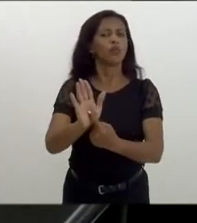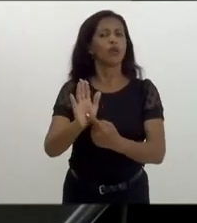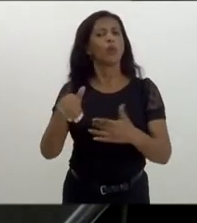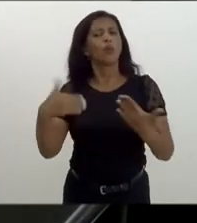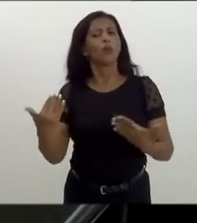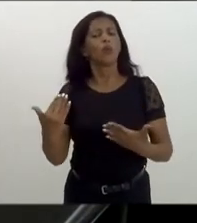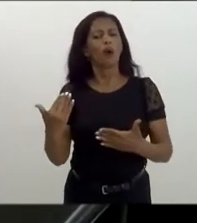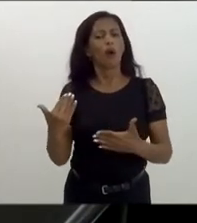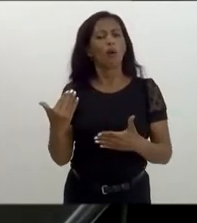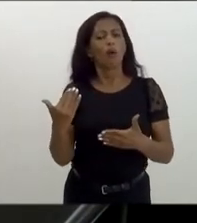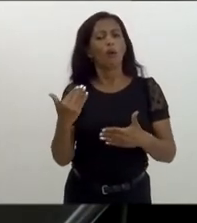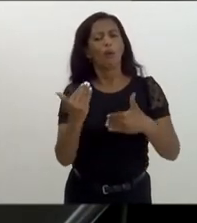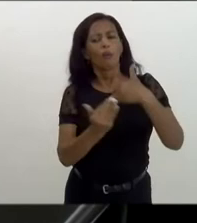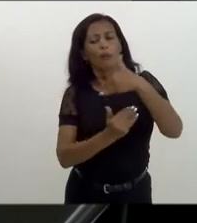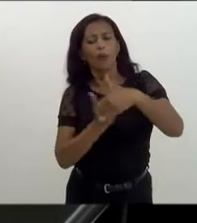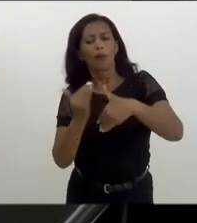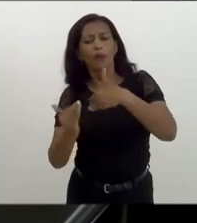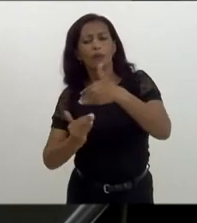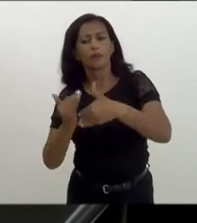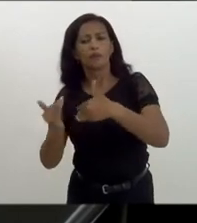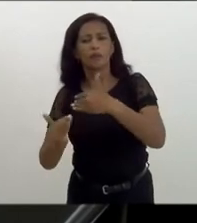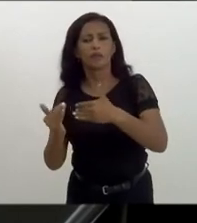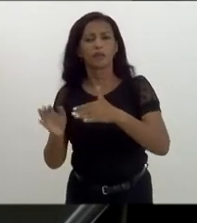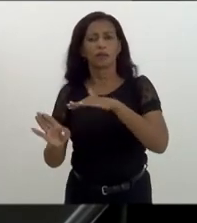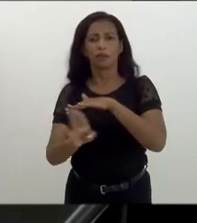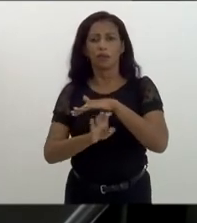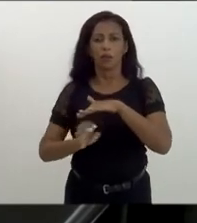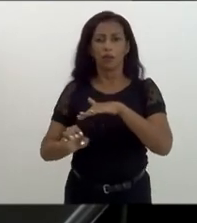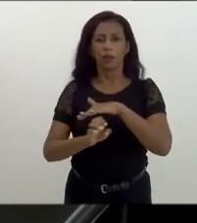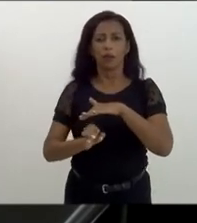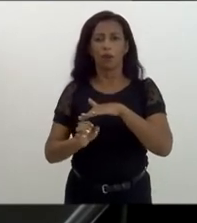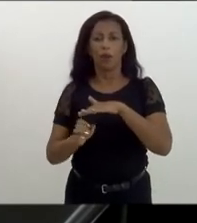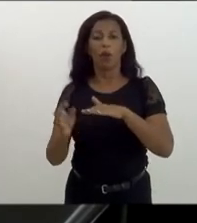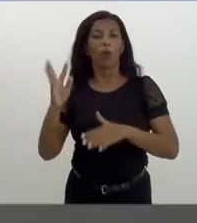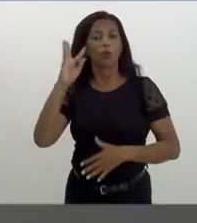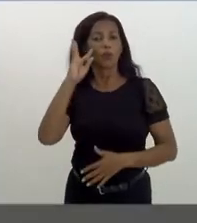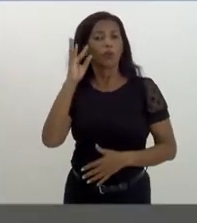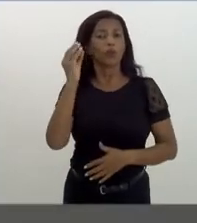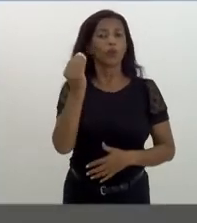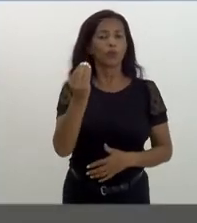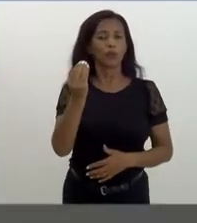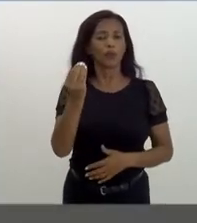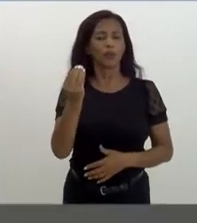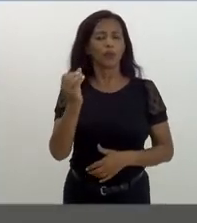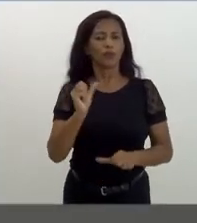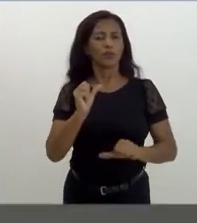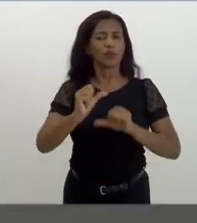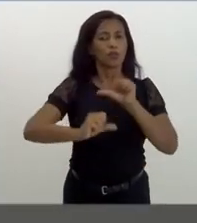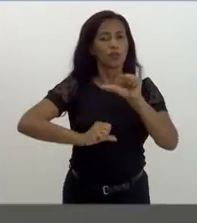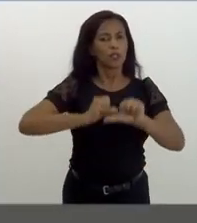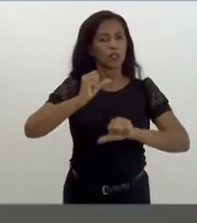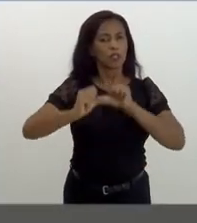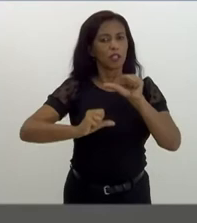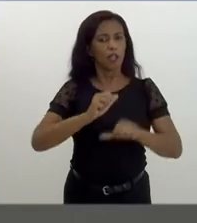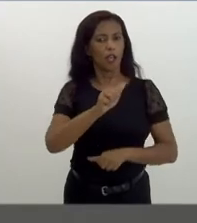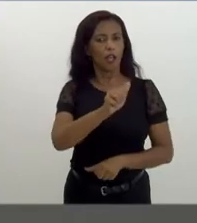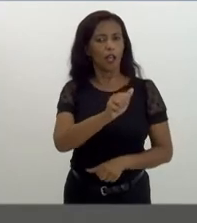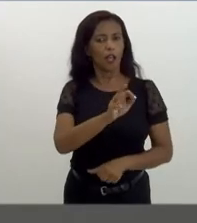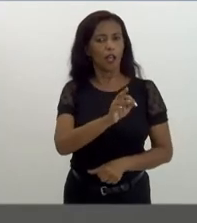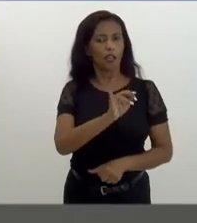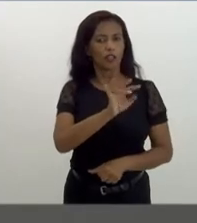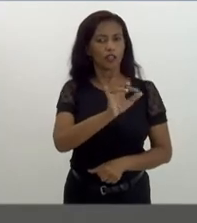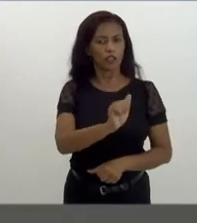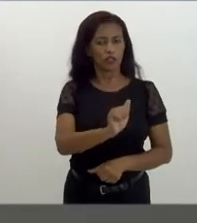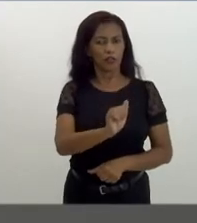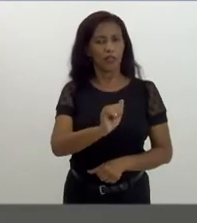que uma empresa passa quando ela se toma a decisão de transformar ativa e reativa